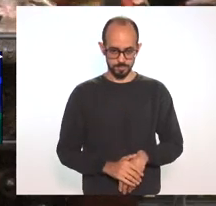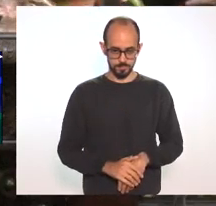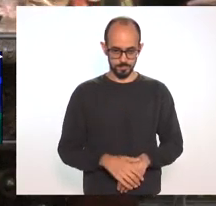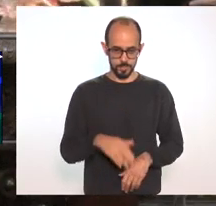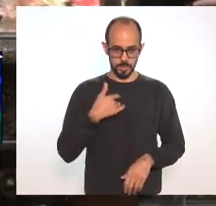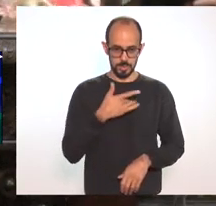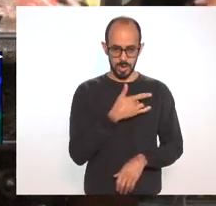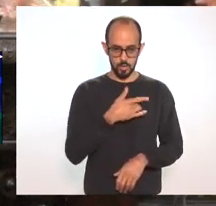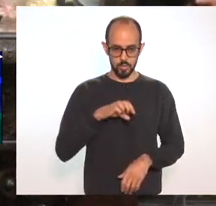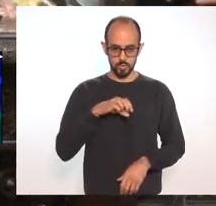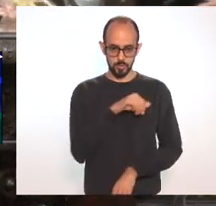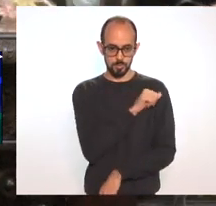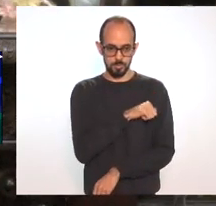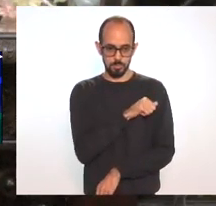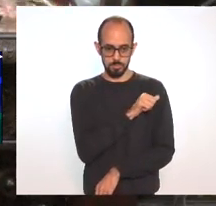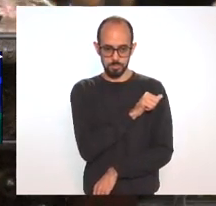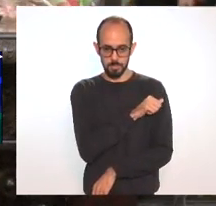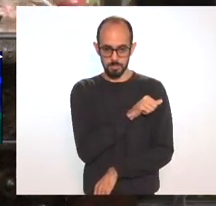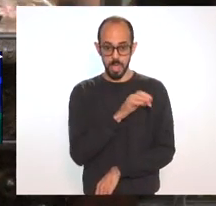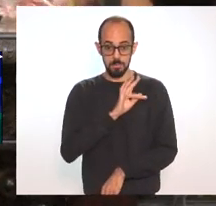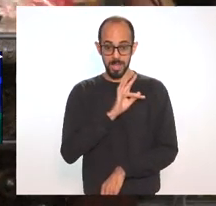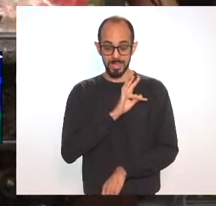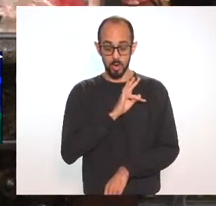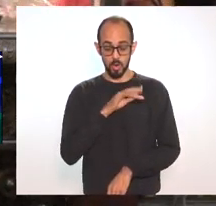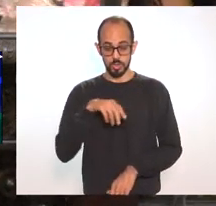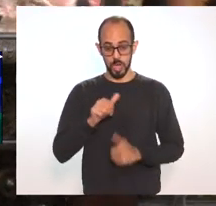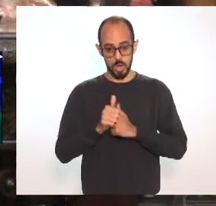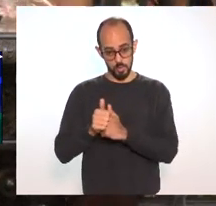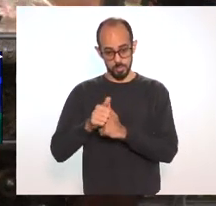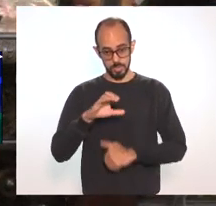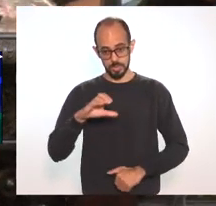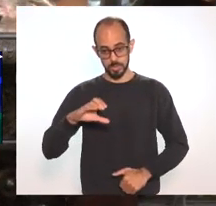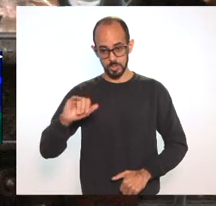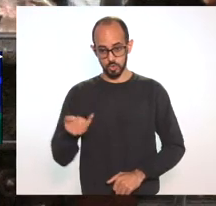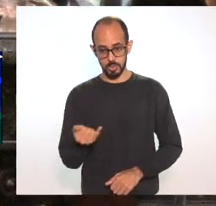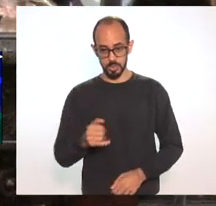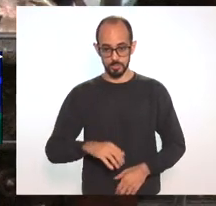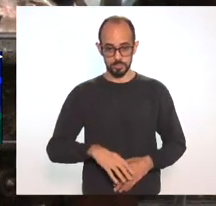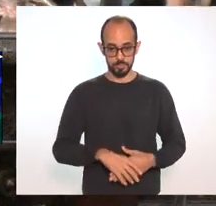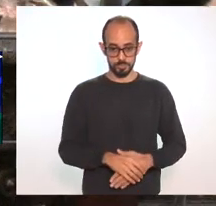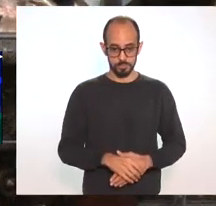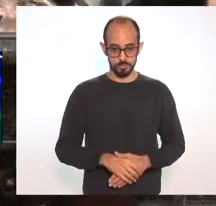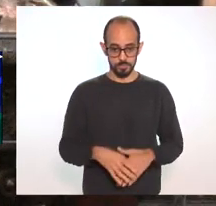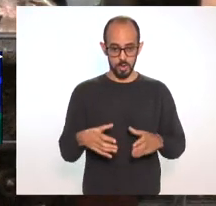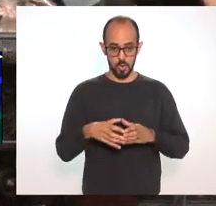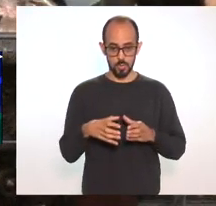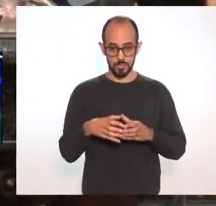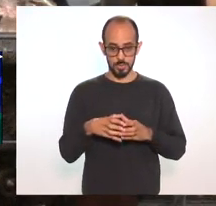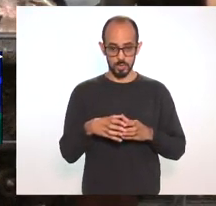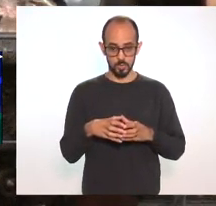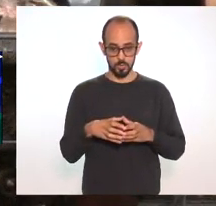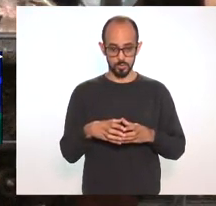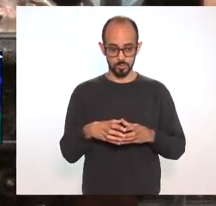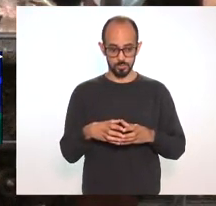deputada Marta Rocha. Acompanho o parecer da CCJ. pela Comissão